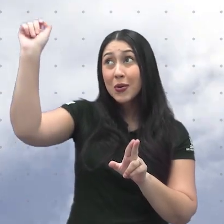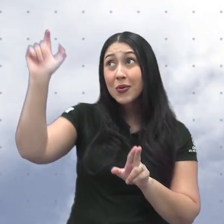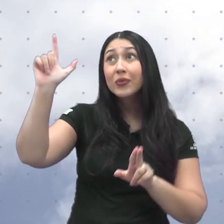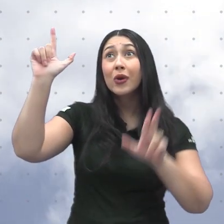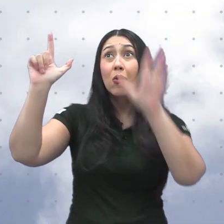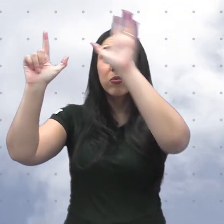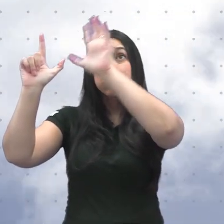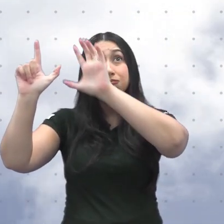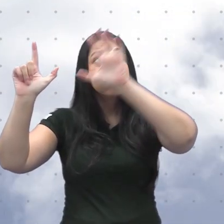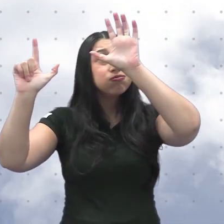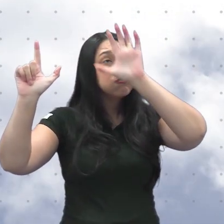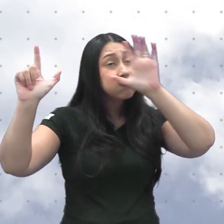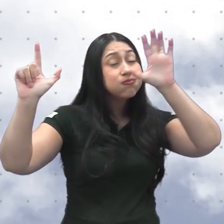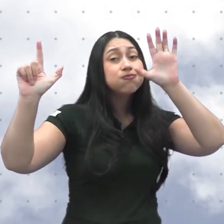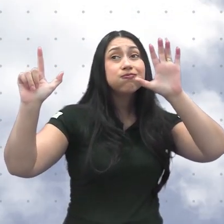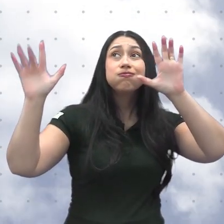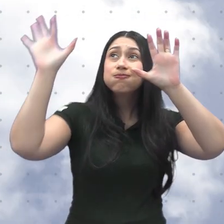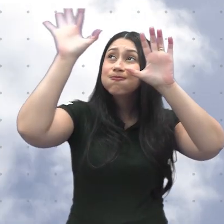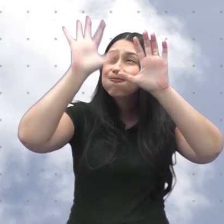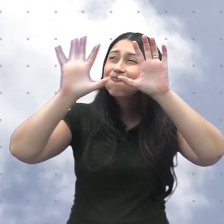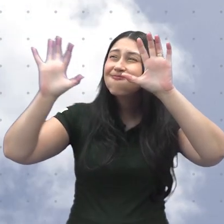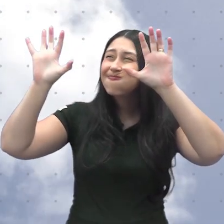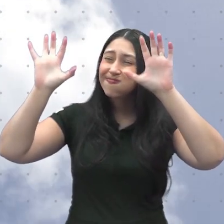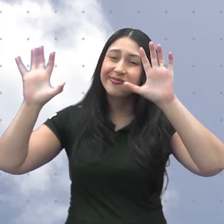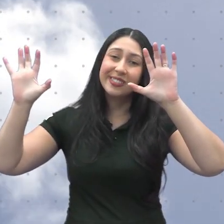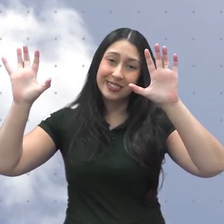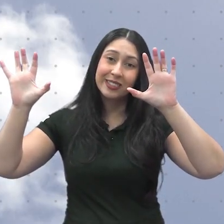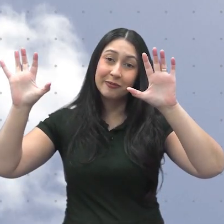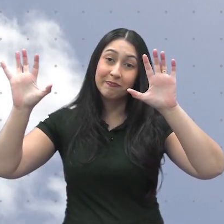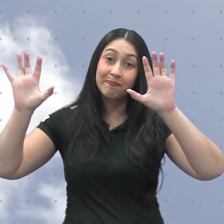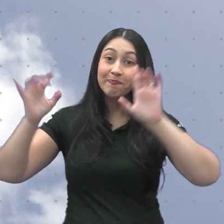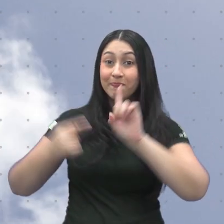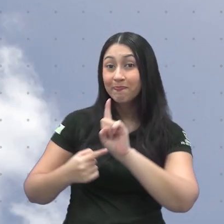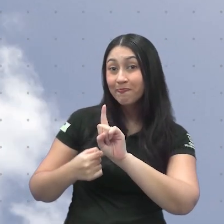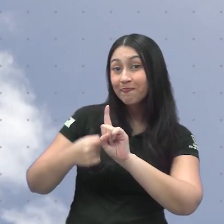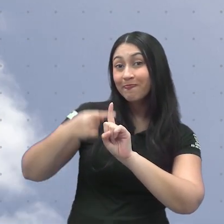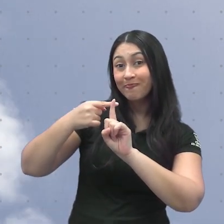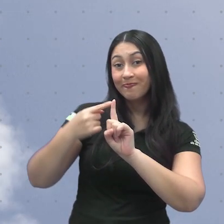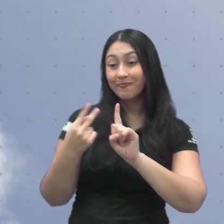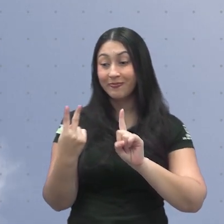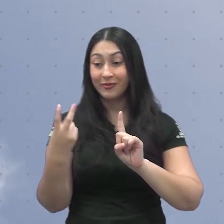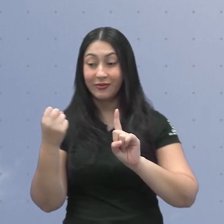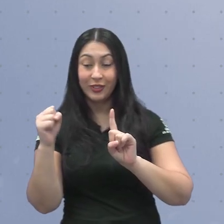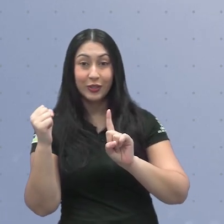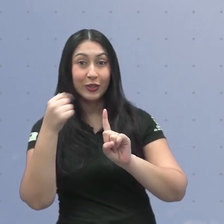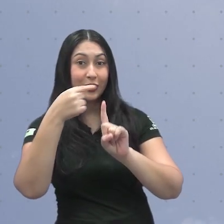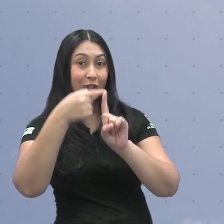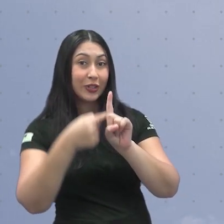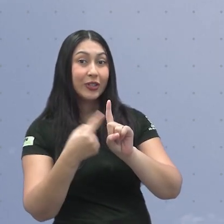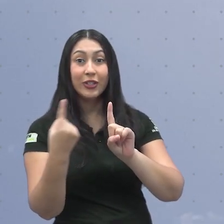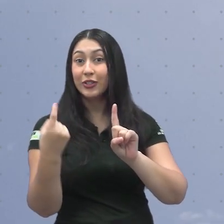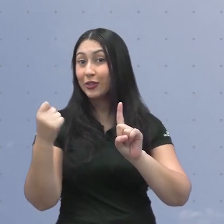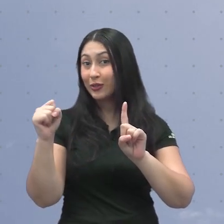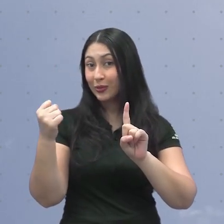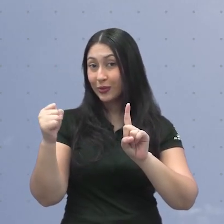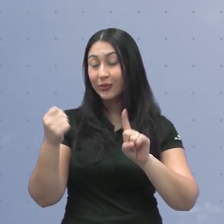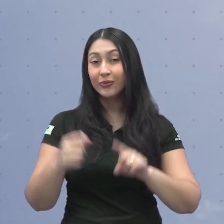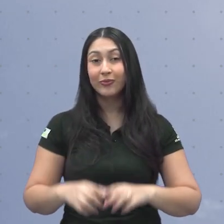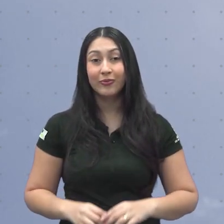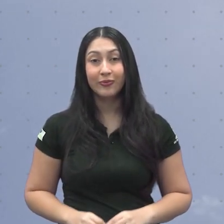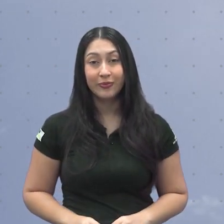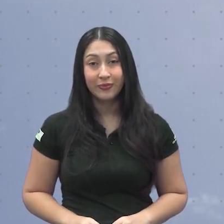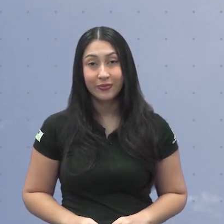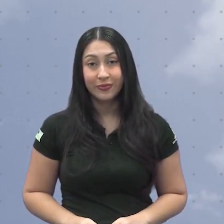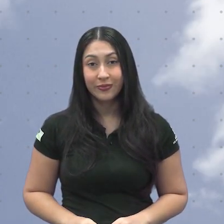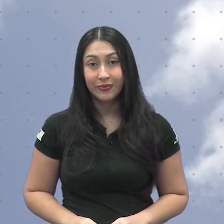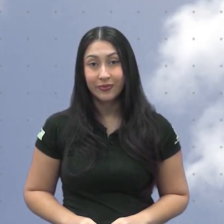mesmo. Sol entre nuvens durante todo o dia e períodos de céu nublado. Temperaturas que variam entre 28 e 18